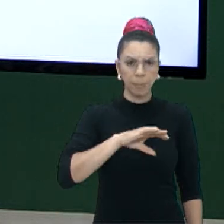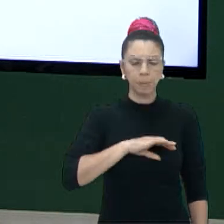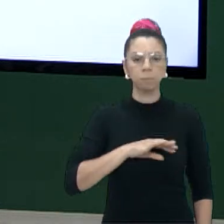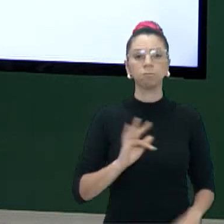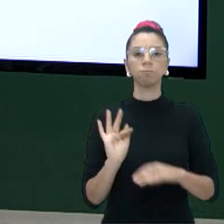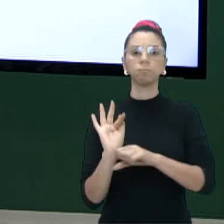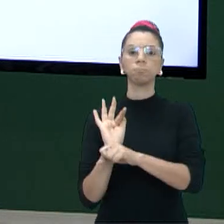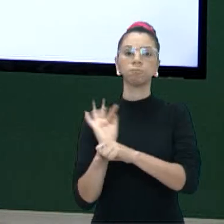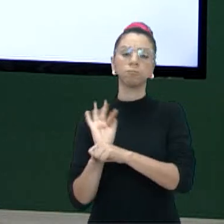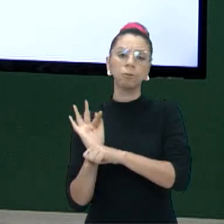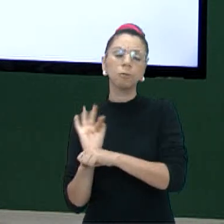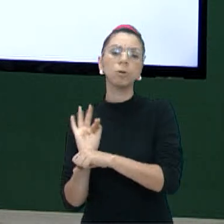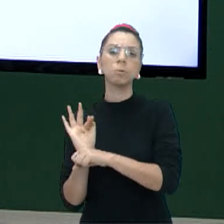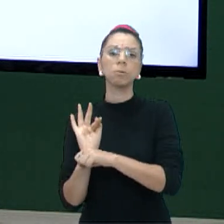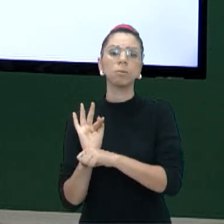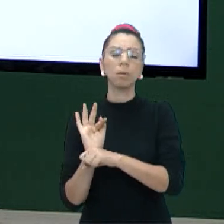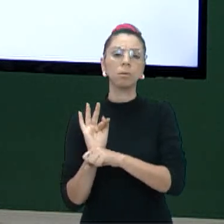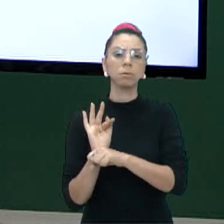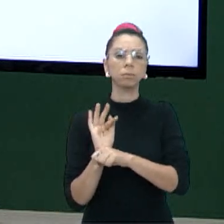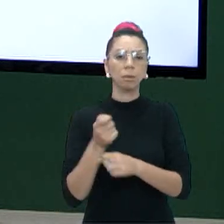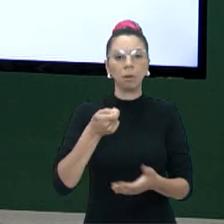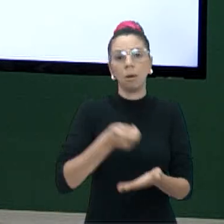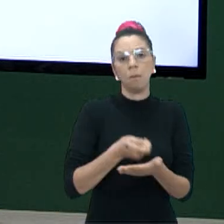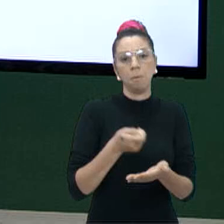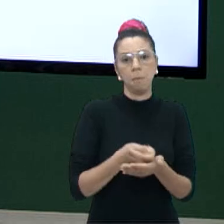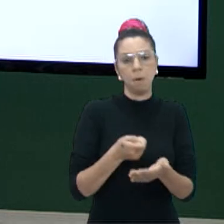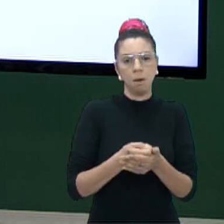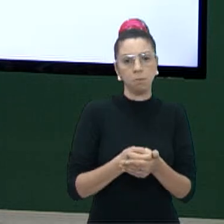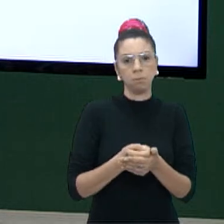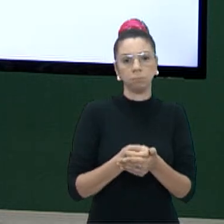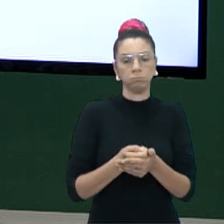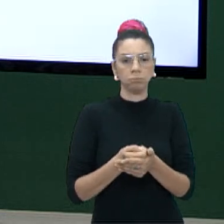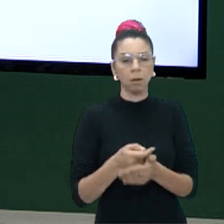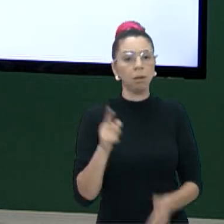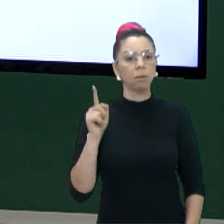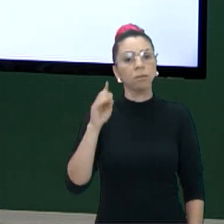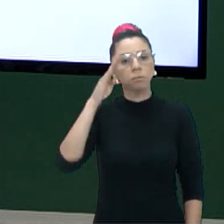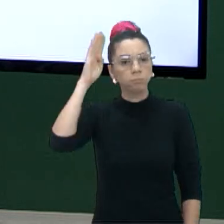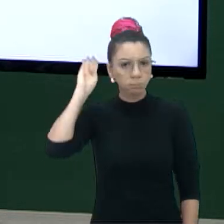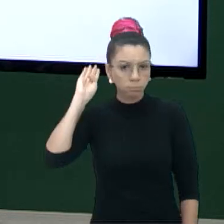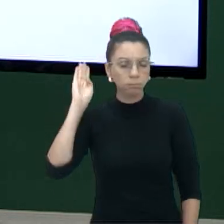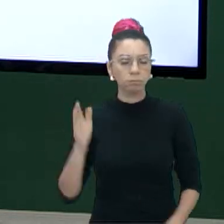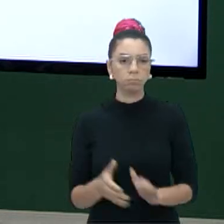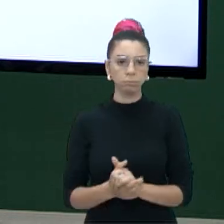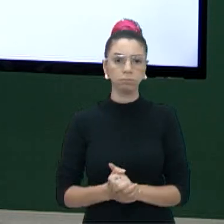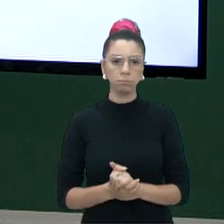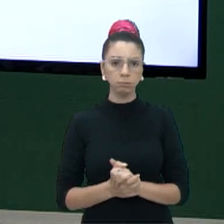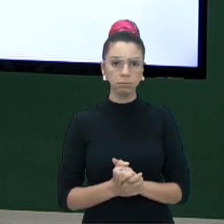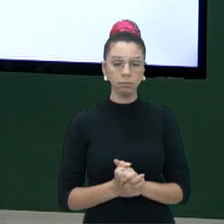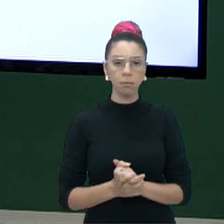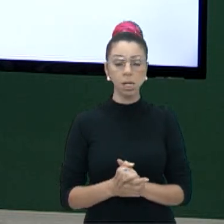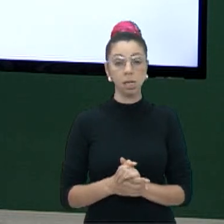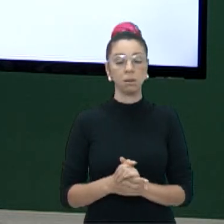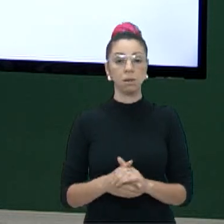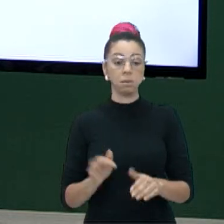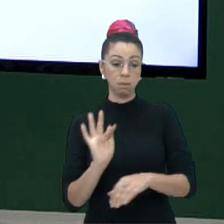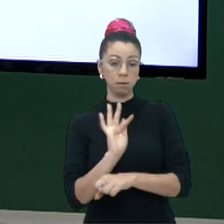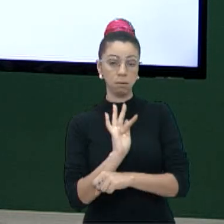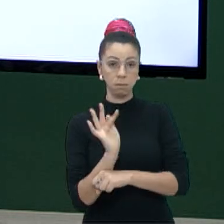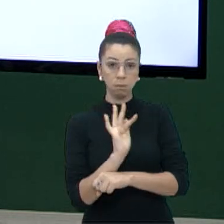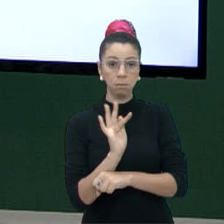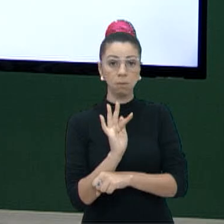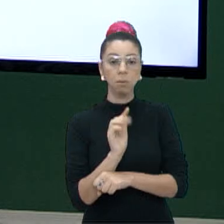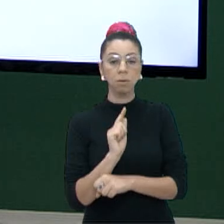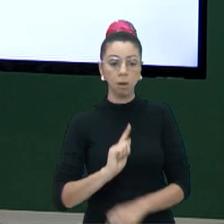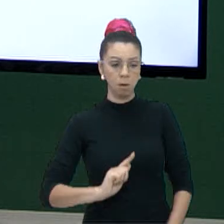culta, cobrado dos principais vestibulares. Esse é o português norma culta, é o português chamado padrão, chamado da